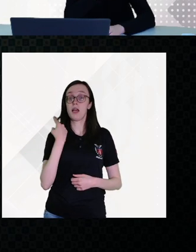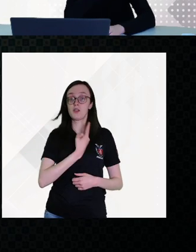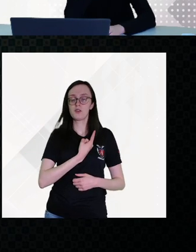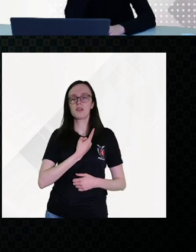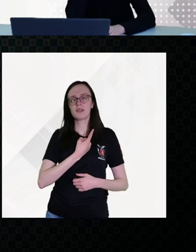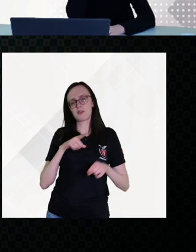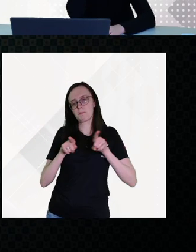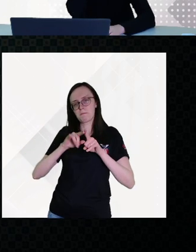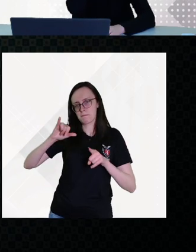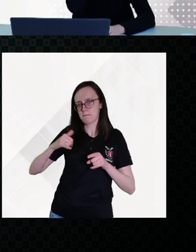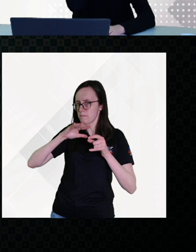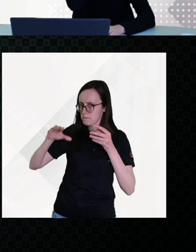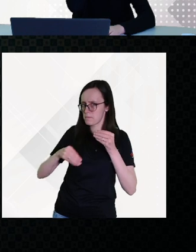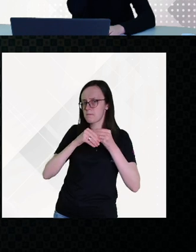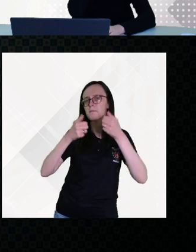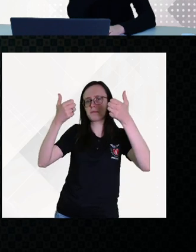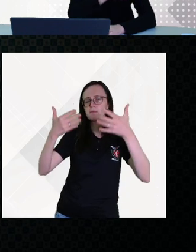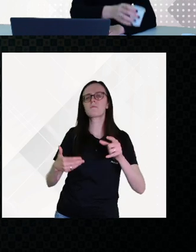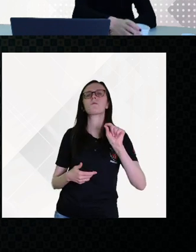falar um pouco